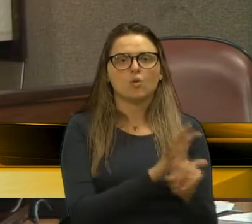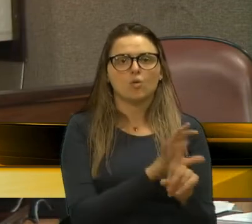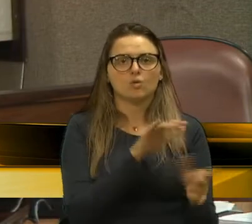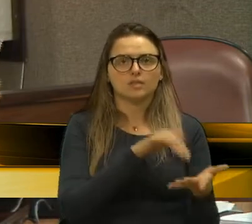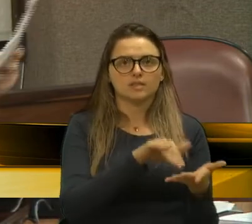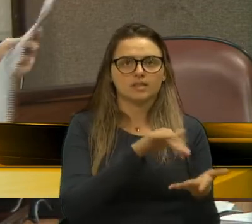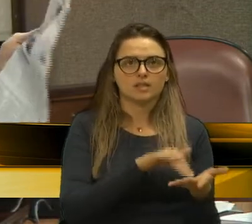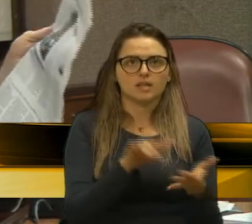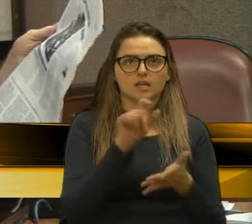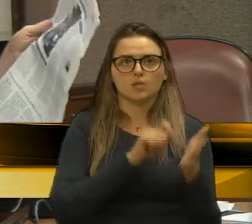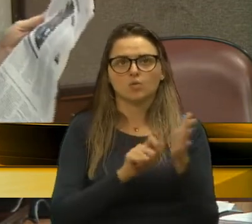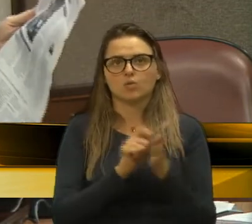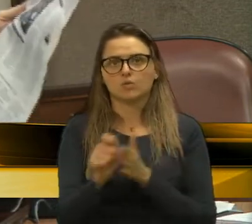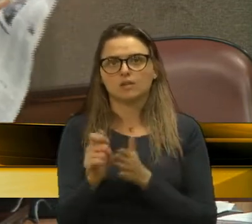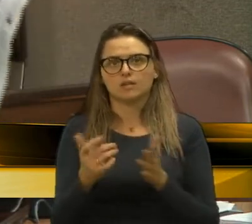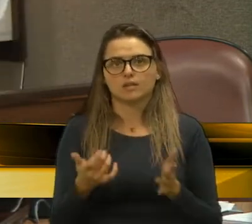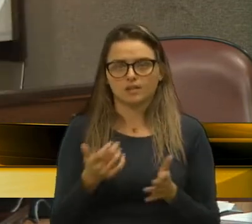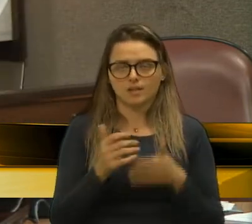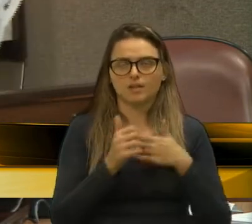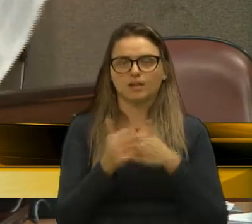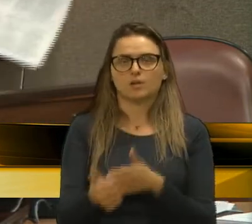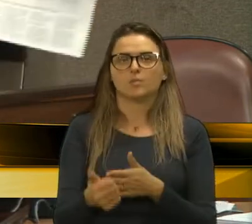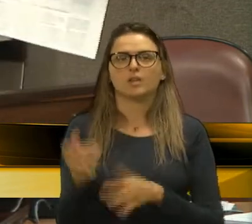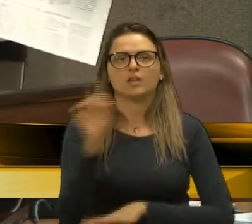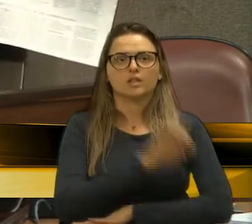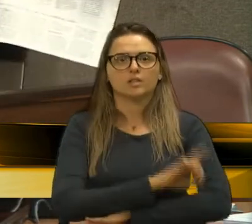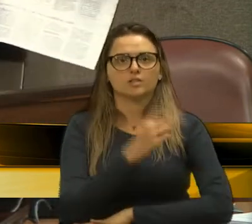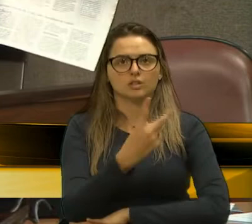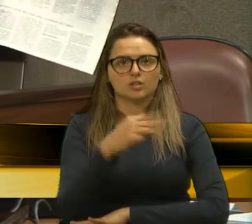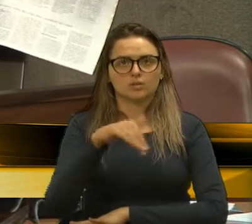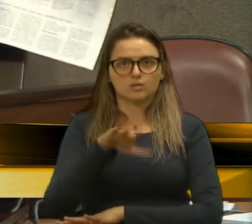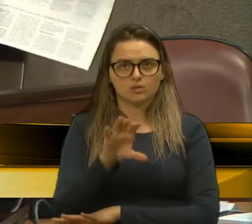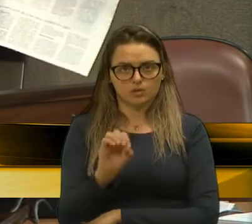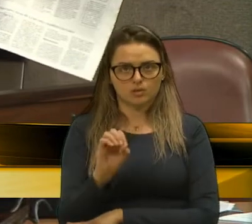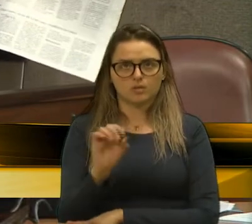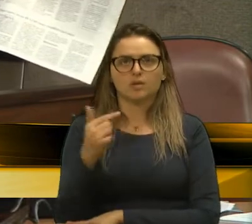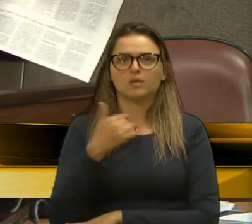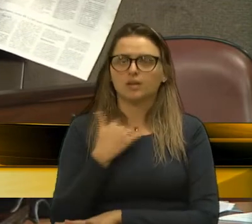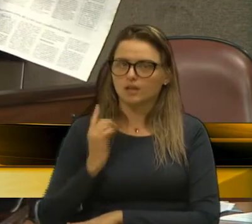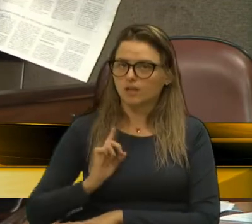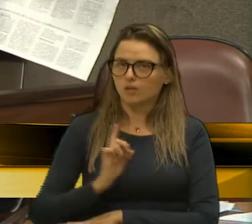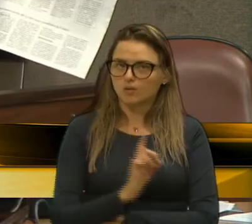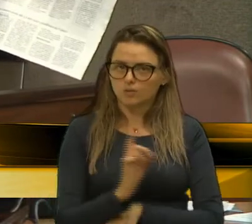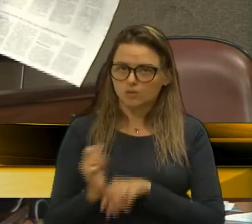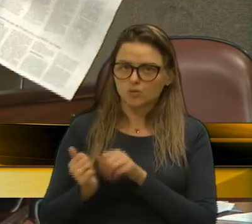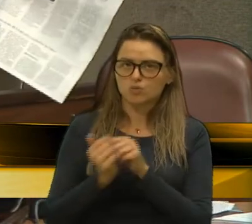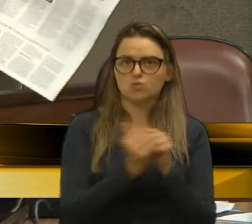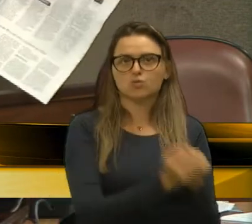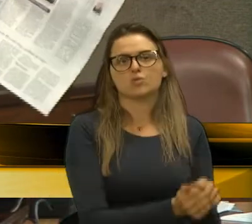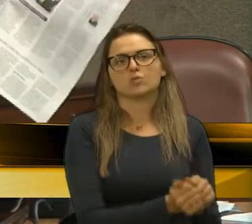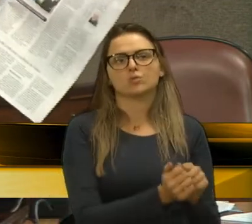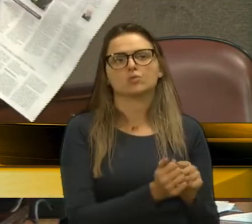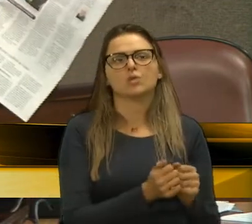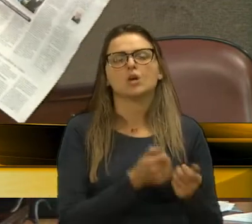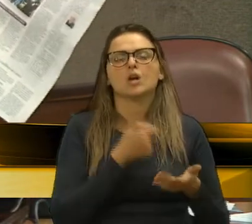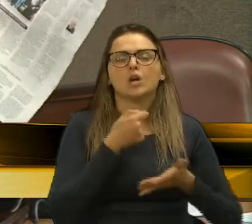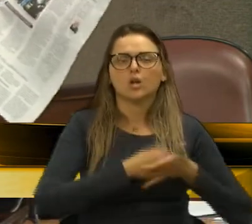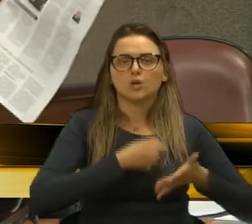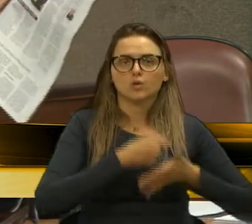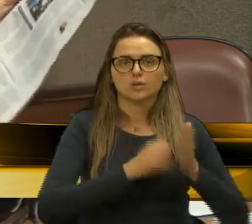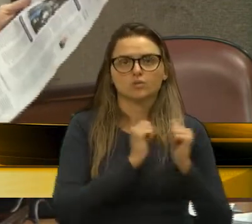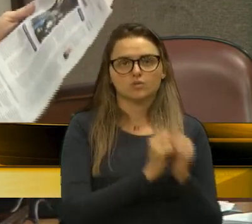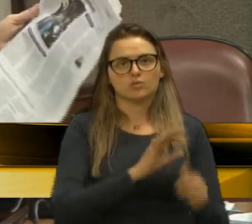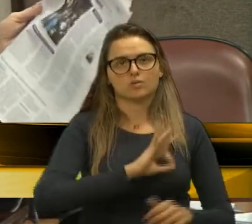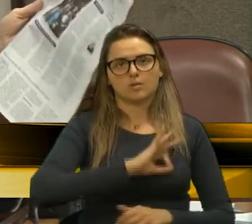só que sabe o que é no dia 2 de maio eu estava lá lado a lado com a guarda municipal para entregar